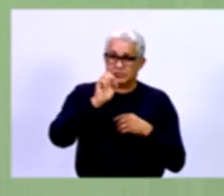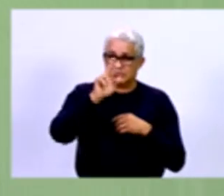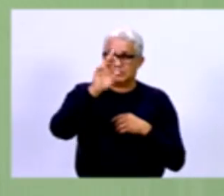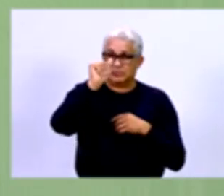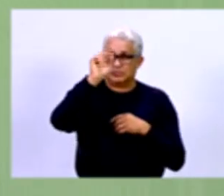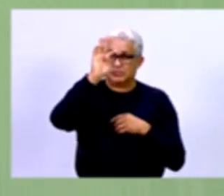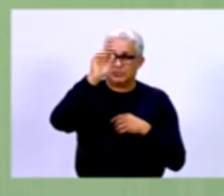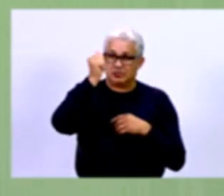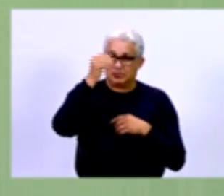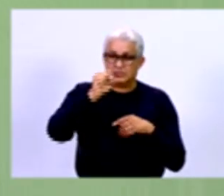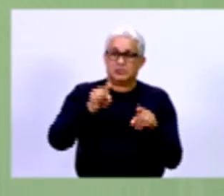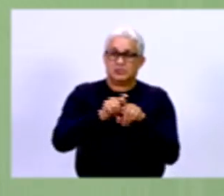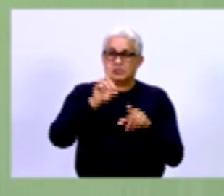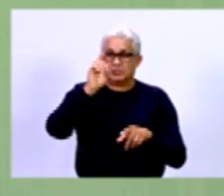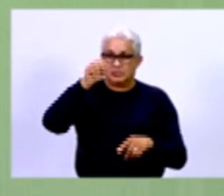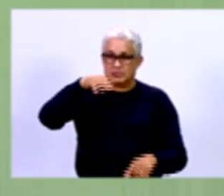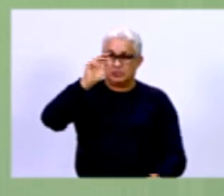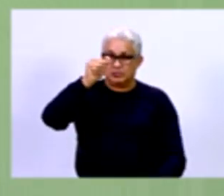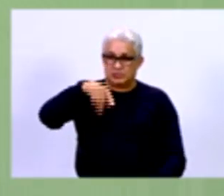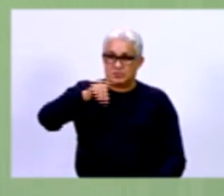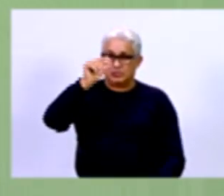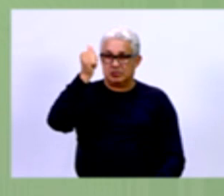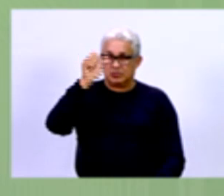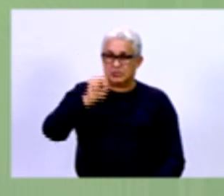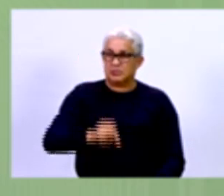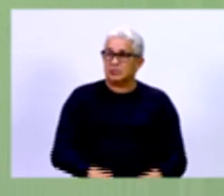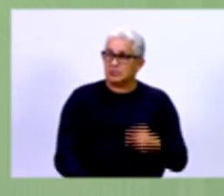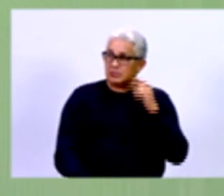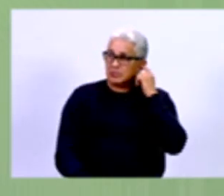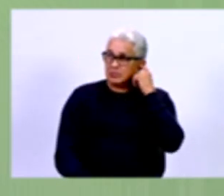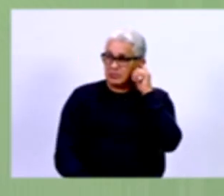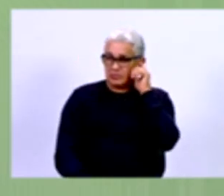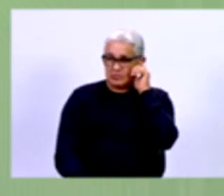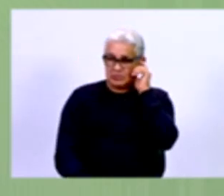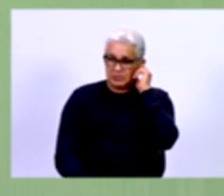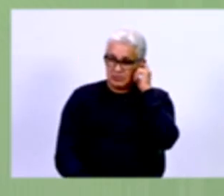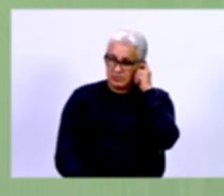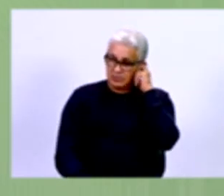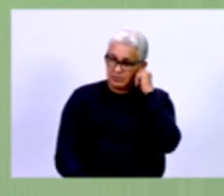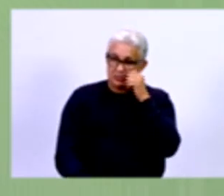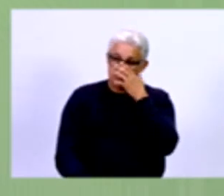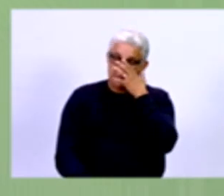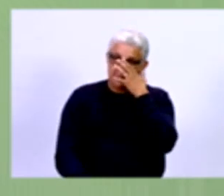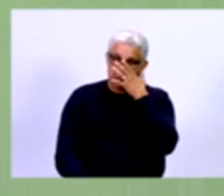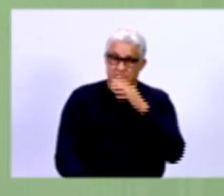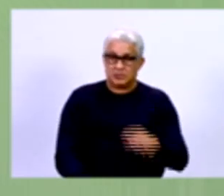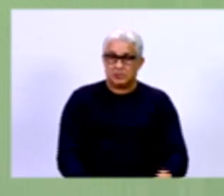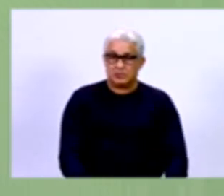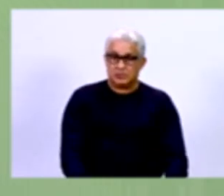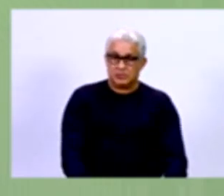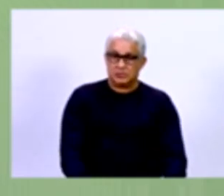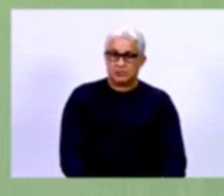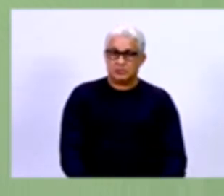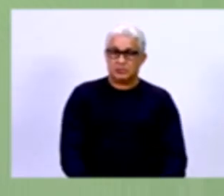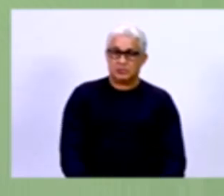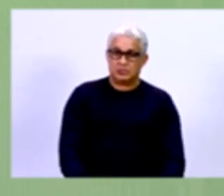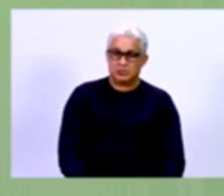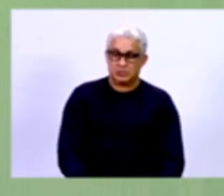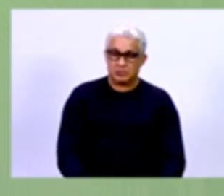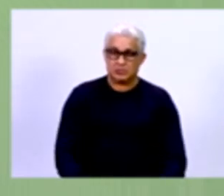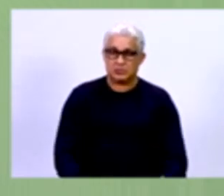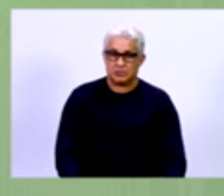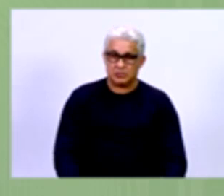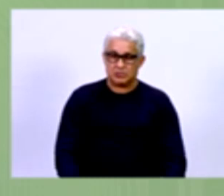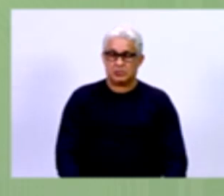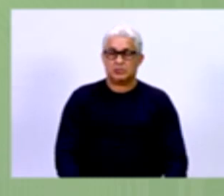estrangeiras. Professora, você comenta os demandantes, eu comento os ofertantes. Os demandantes de moeda estrangeira, por favor.